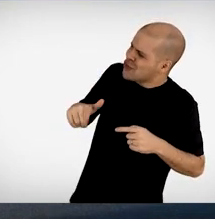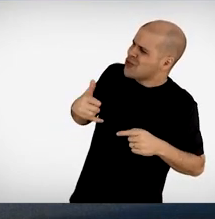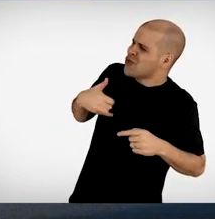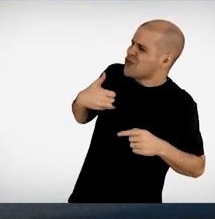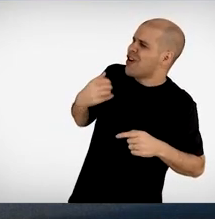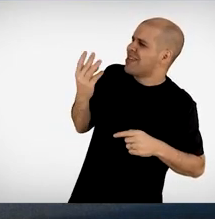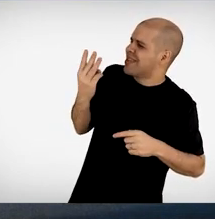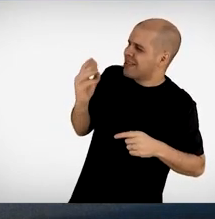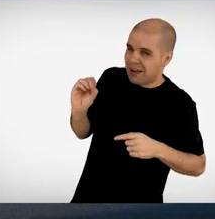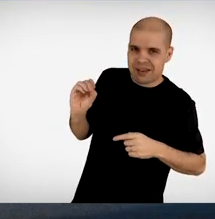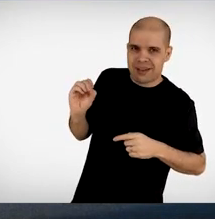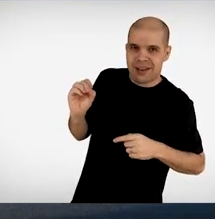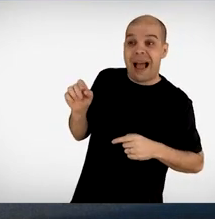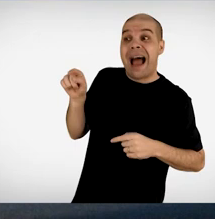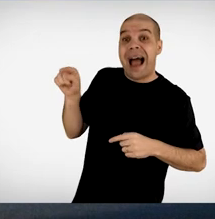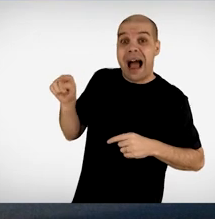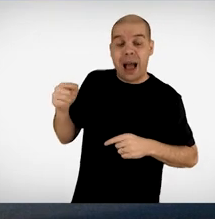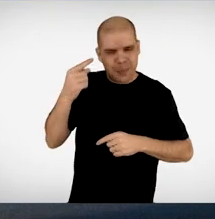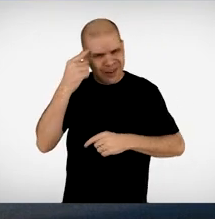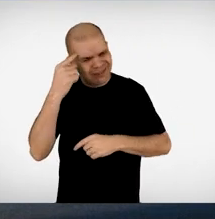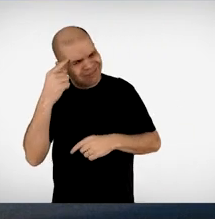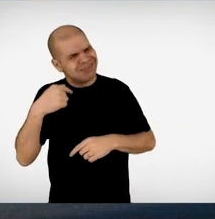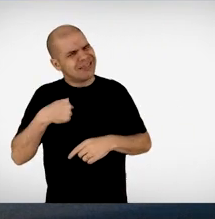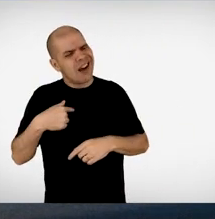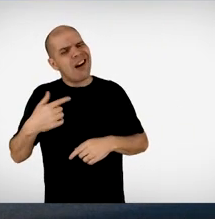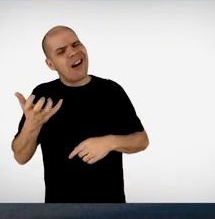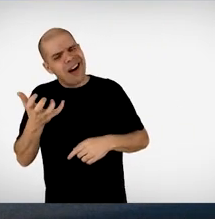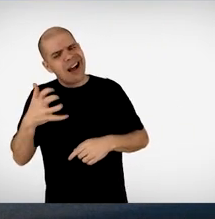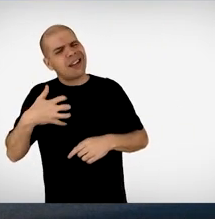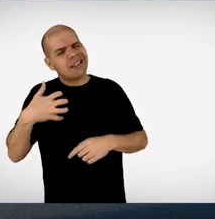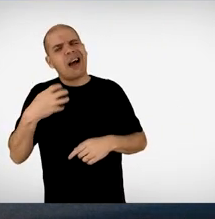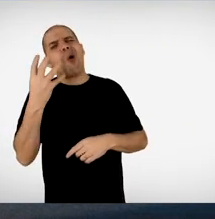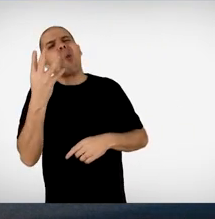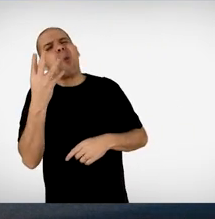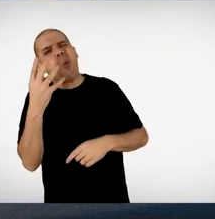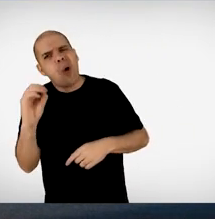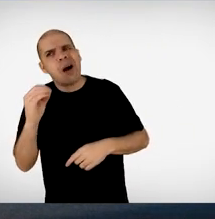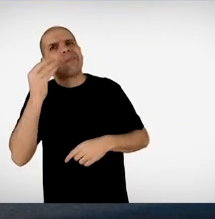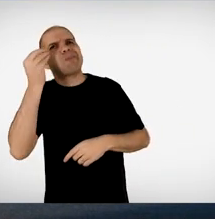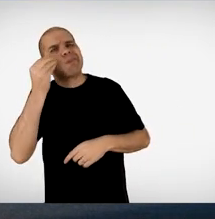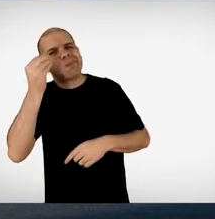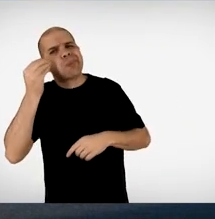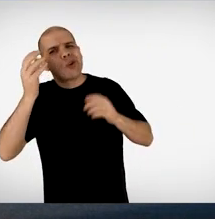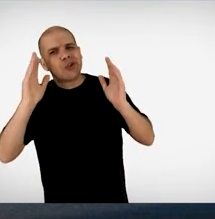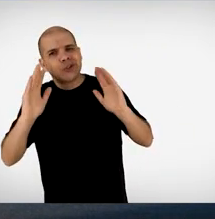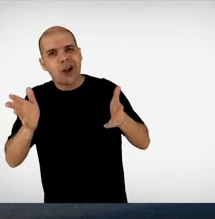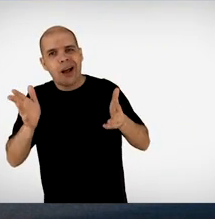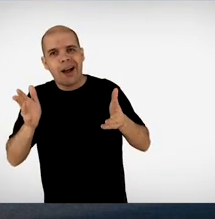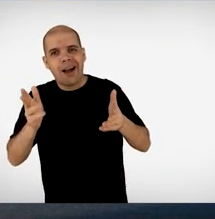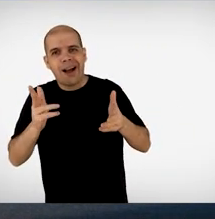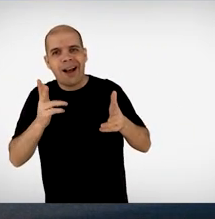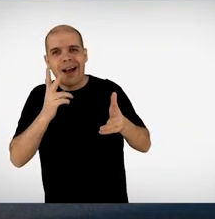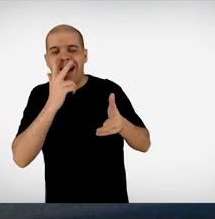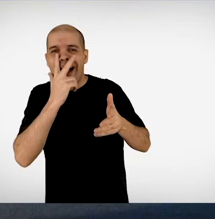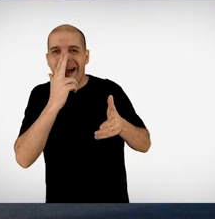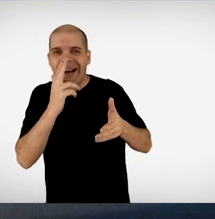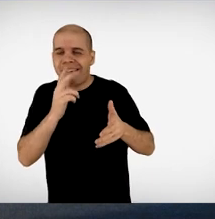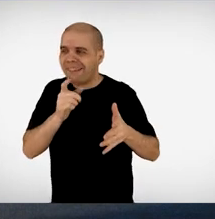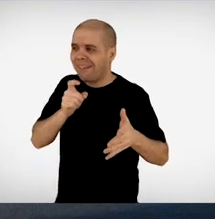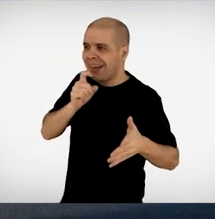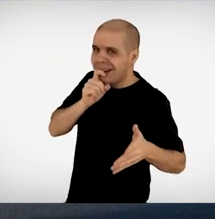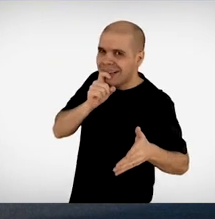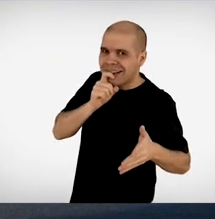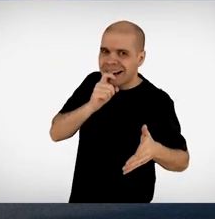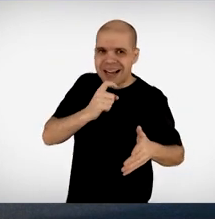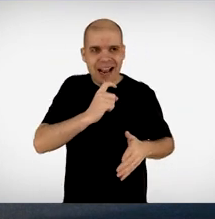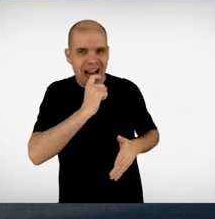ir no aniversário de criança e não pensar, nossa, posso transar com todo mundo, criança, meu Deus, você está exagerando. Criança, não. Não